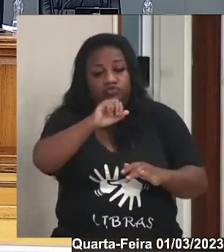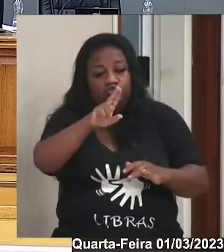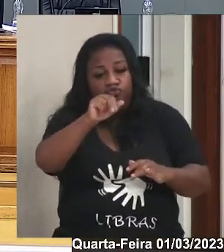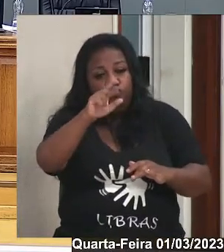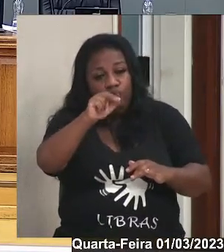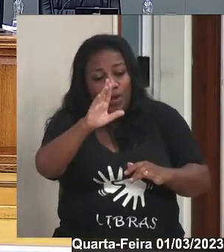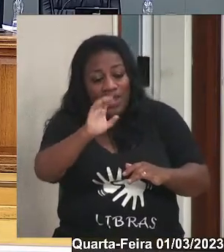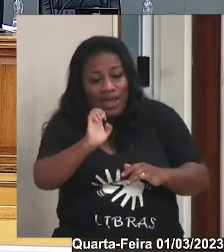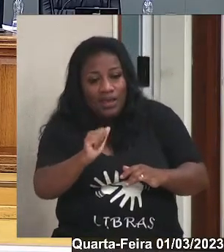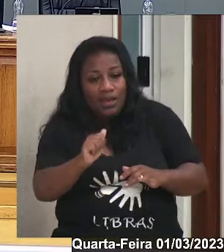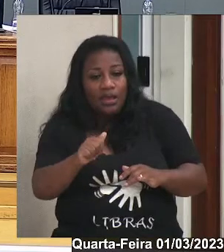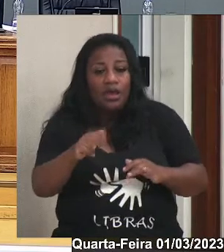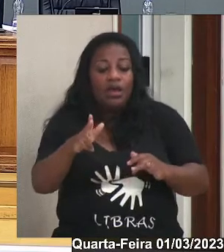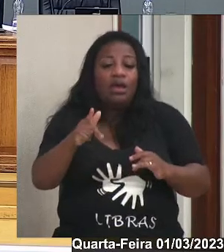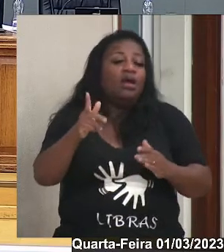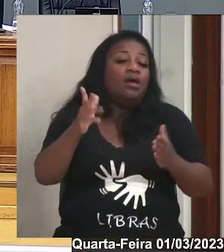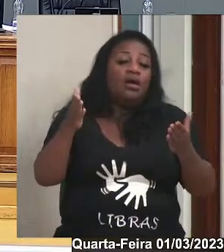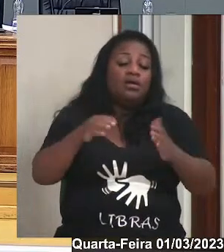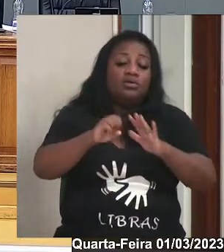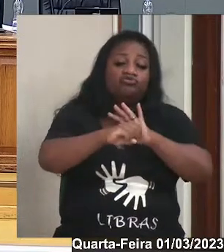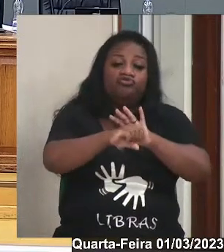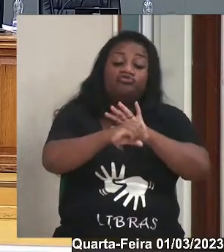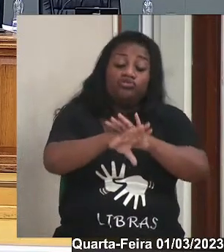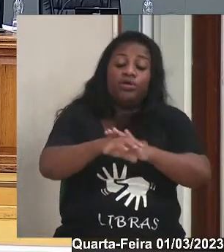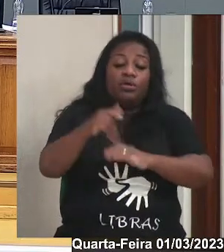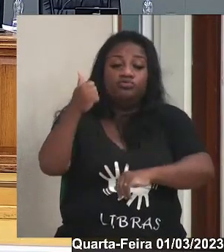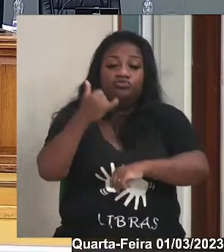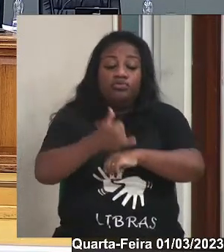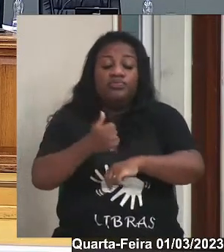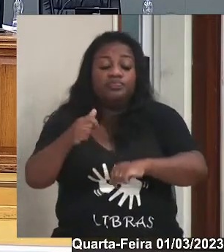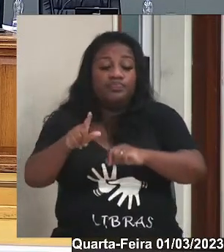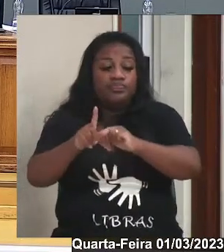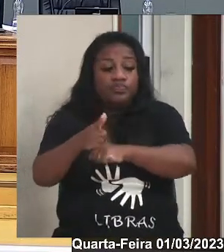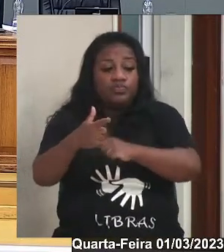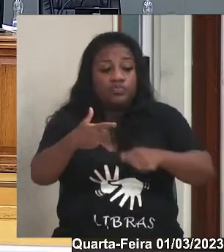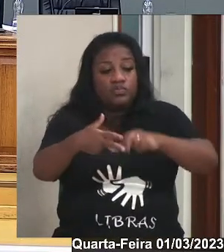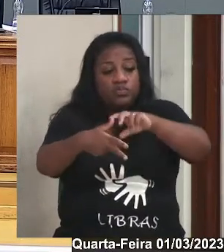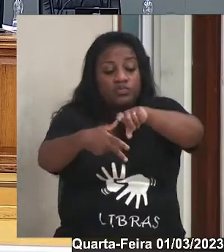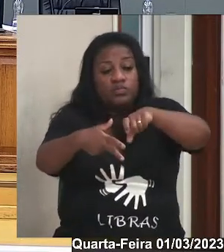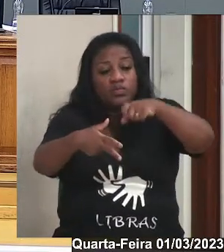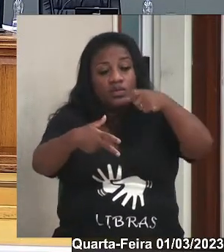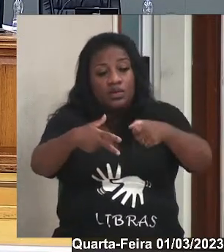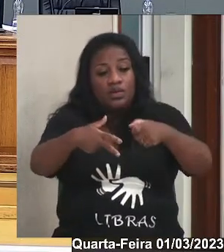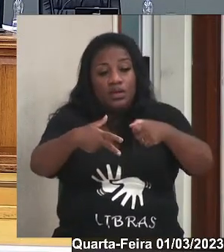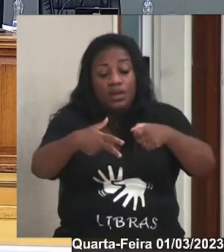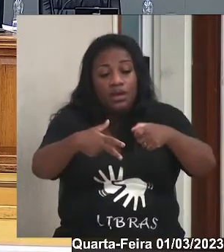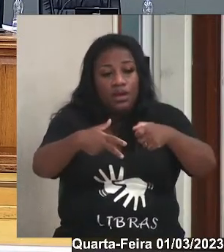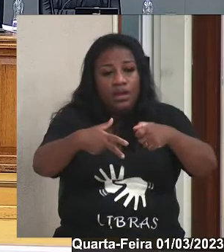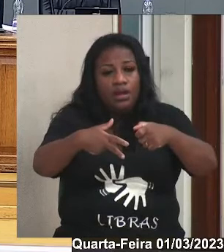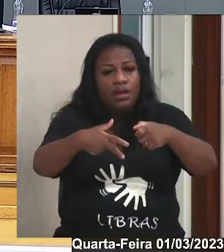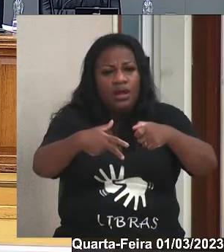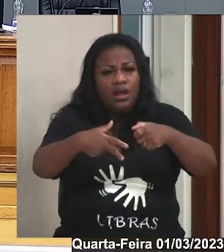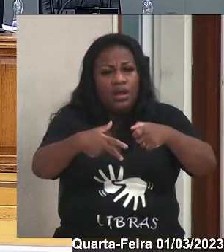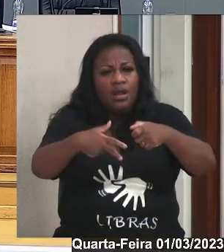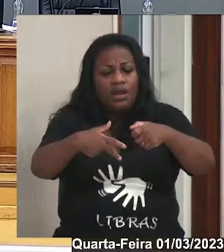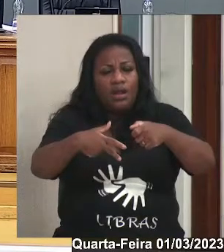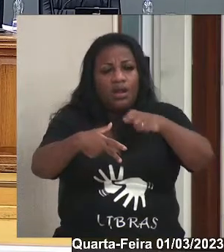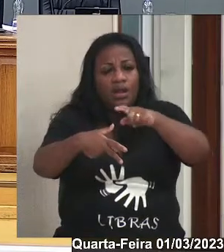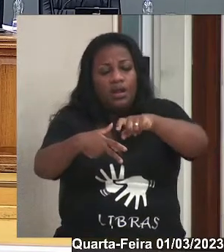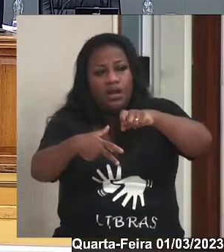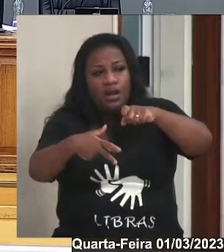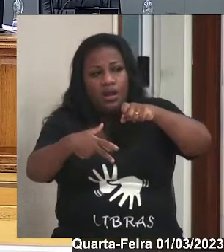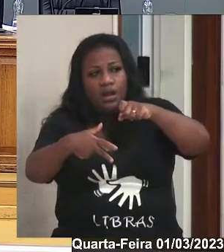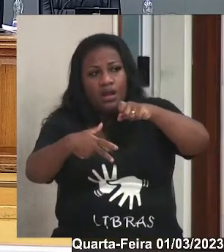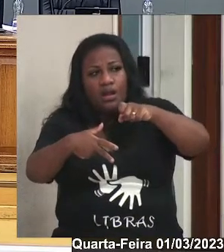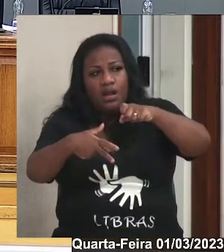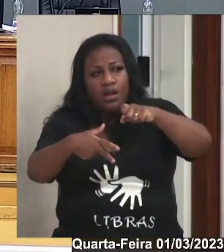Paulo. Indicação 21/23. Indica ao chefe do Poder Executivo Municipal que seja efetuado estudo para regularização fundiária no